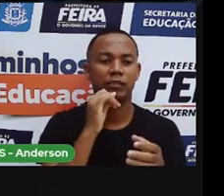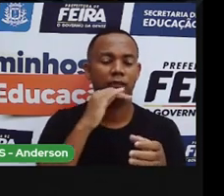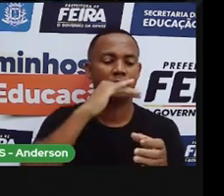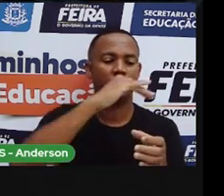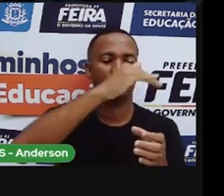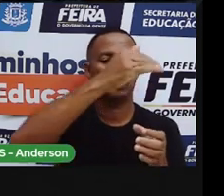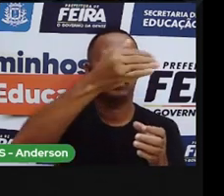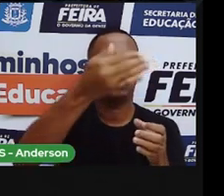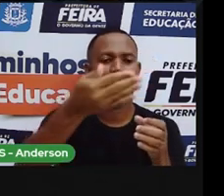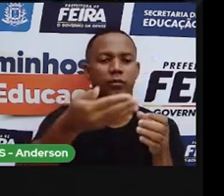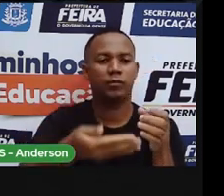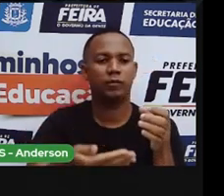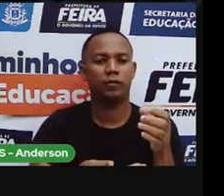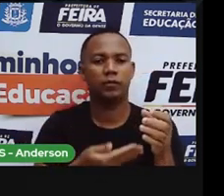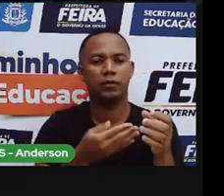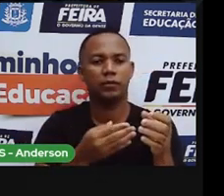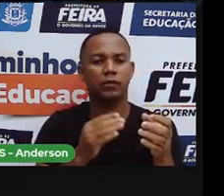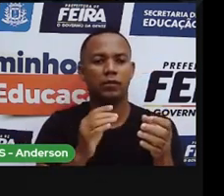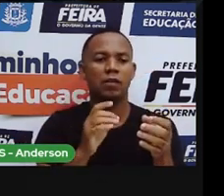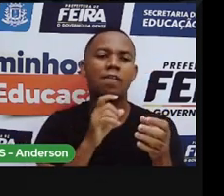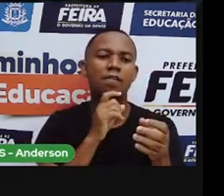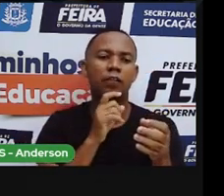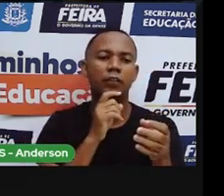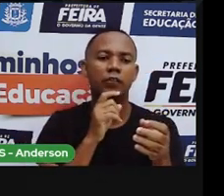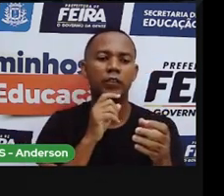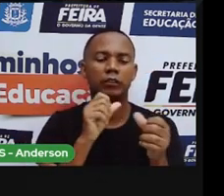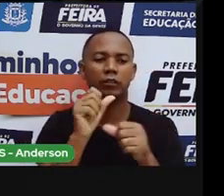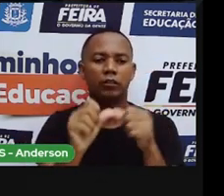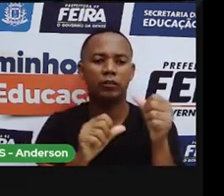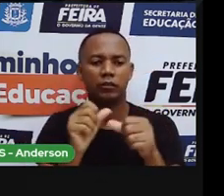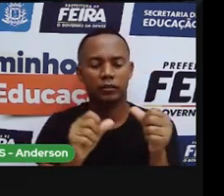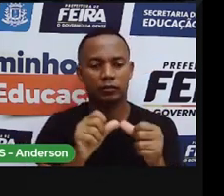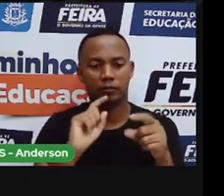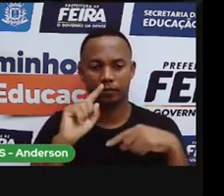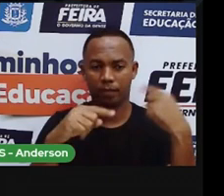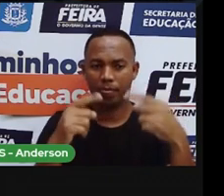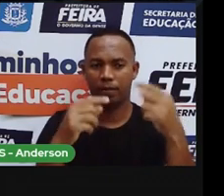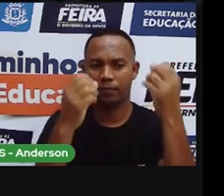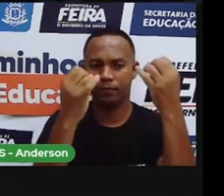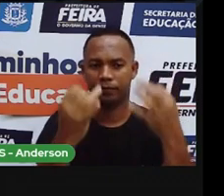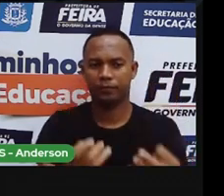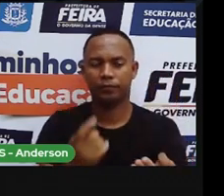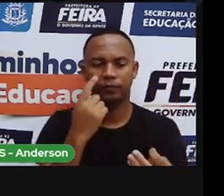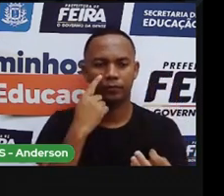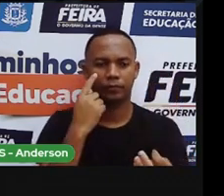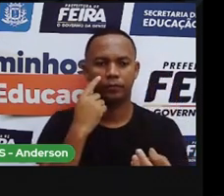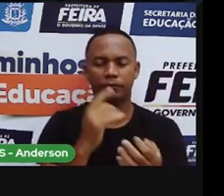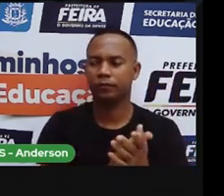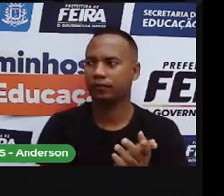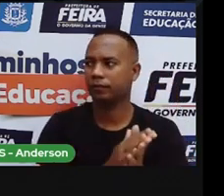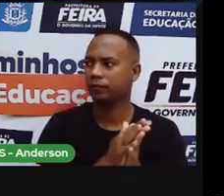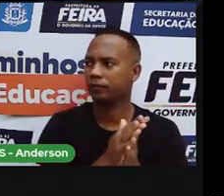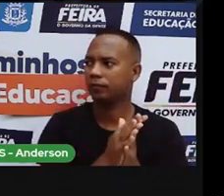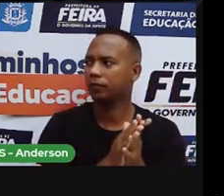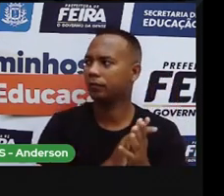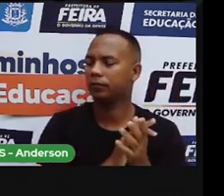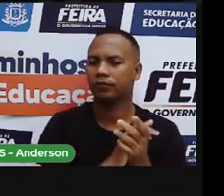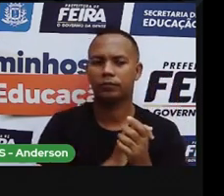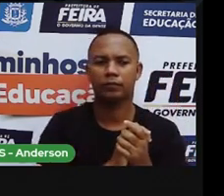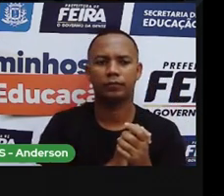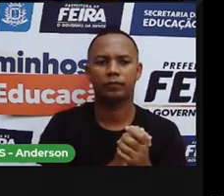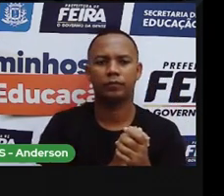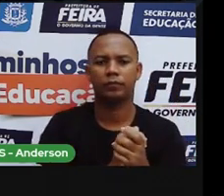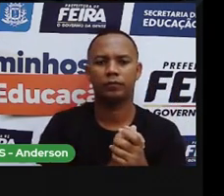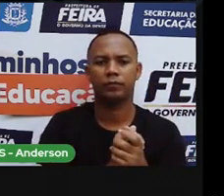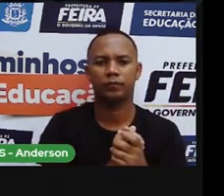formando pelo resfriamento é a crosta terrestre. A gente vai falar mais sobre ela daqui a pouquinho, em outra aula.